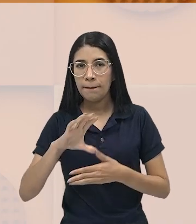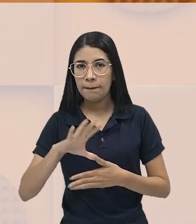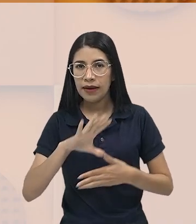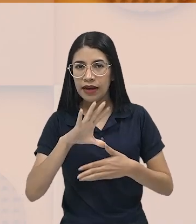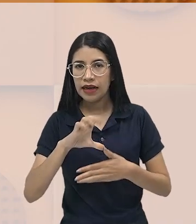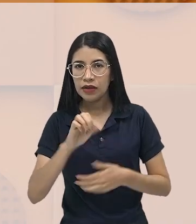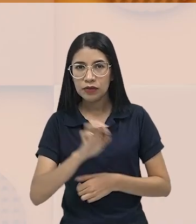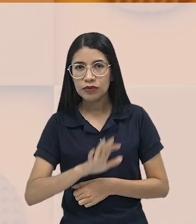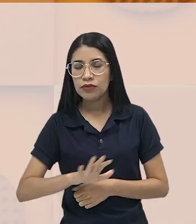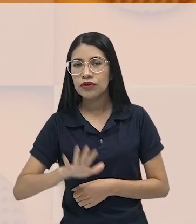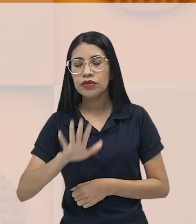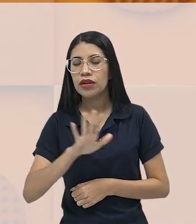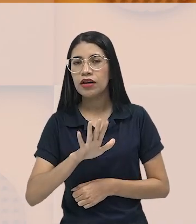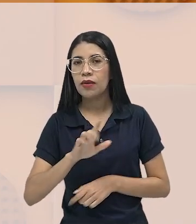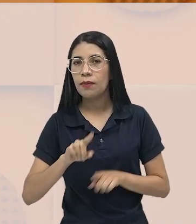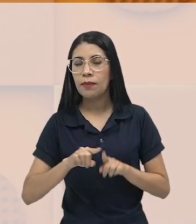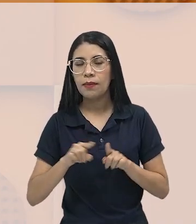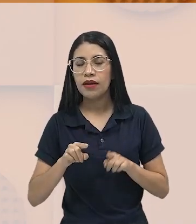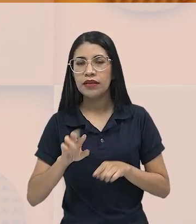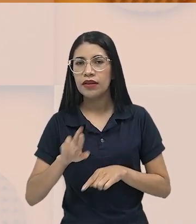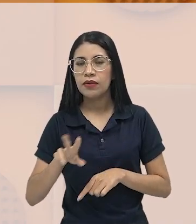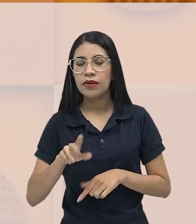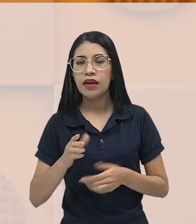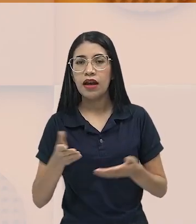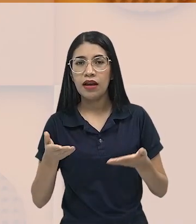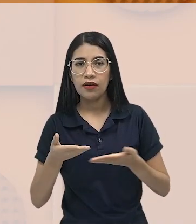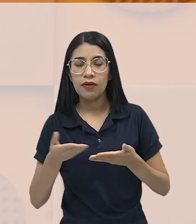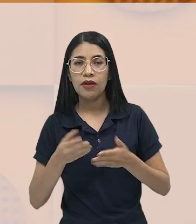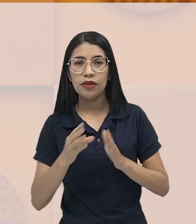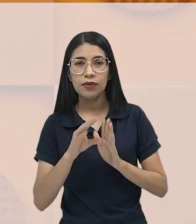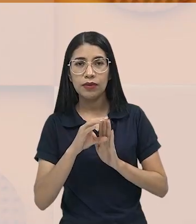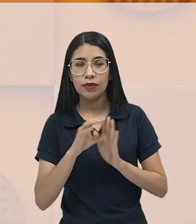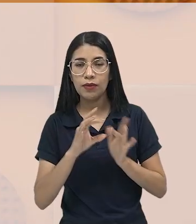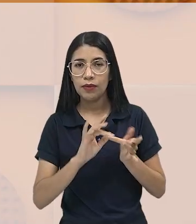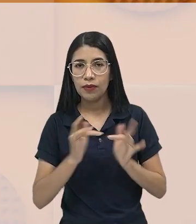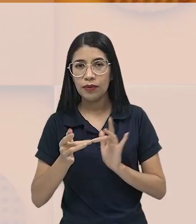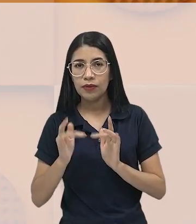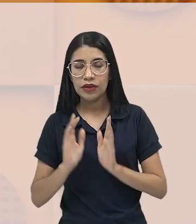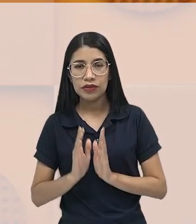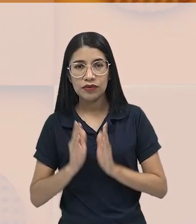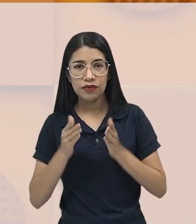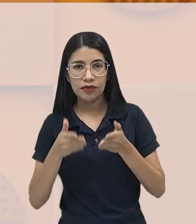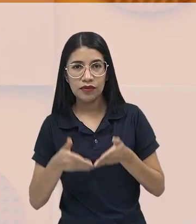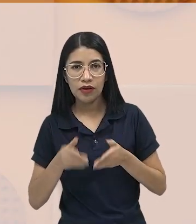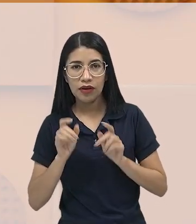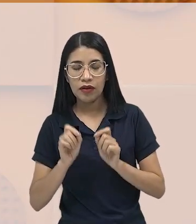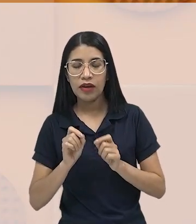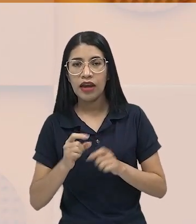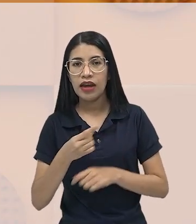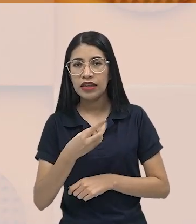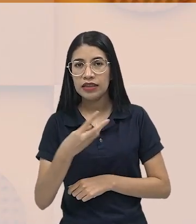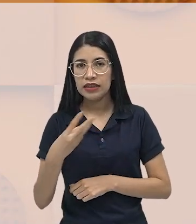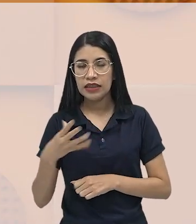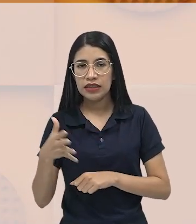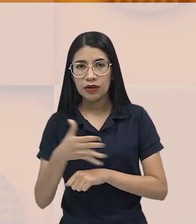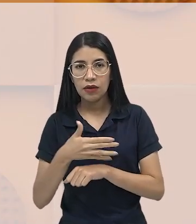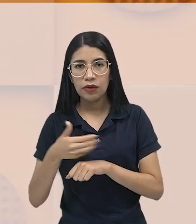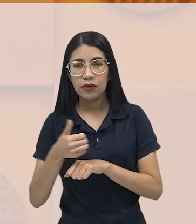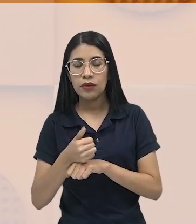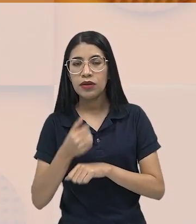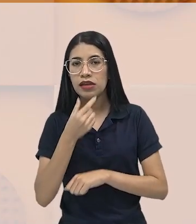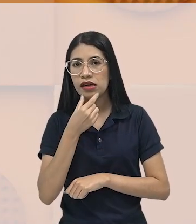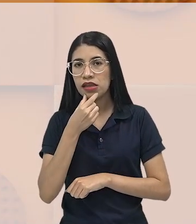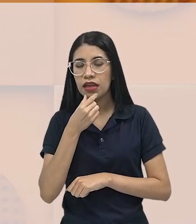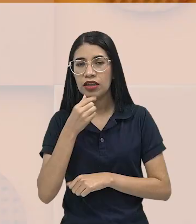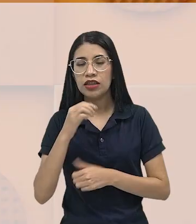continente americano, Mas quando a gente fala América nesse contexto, estamos falando sobre as 13 colônias inglesas, ali